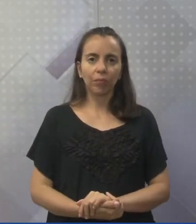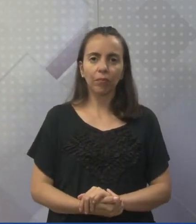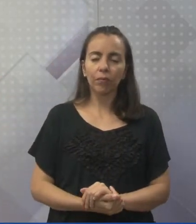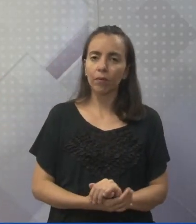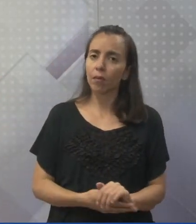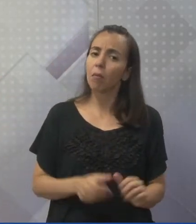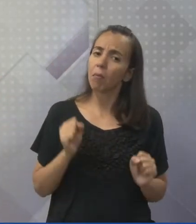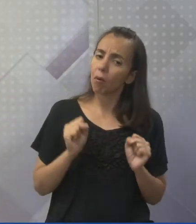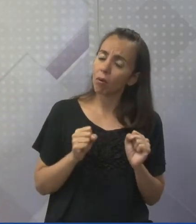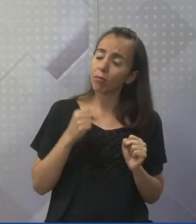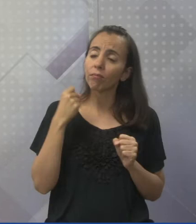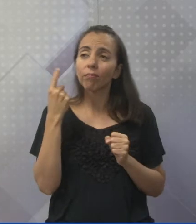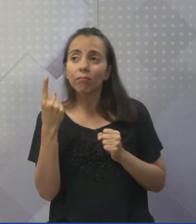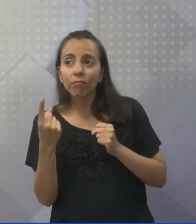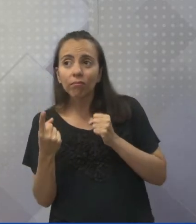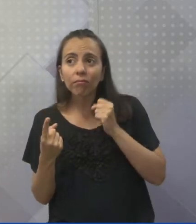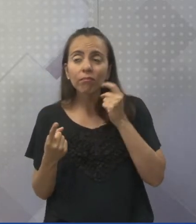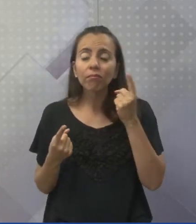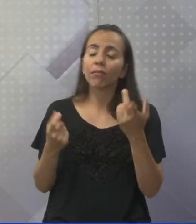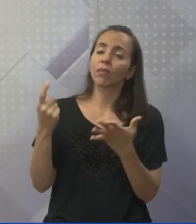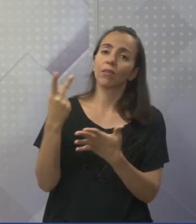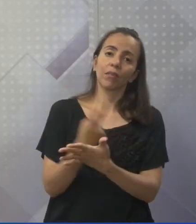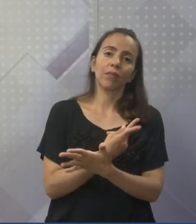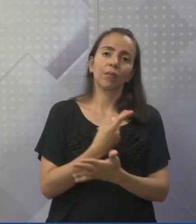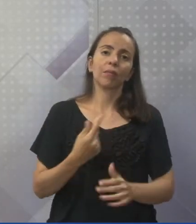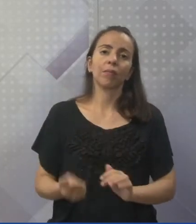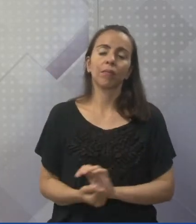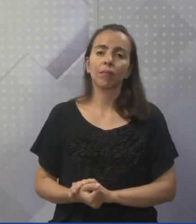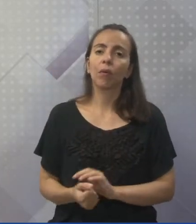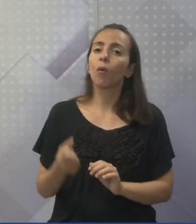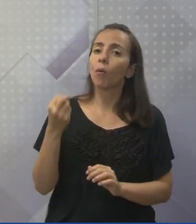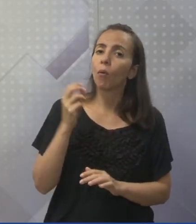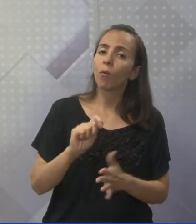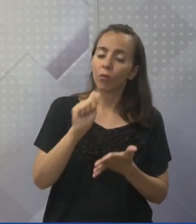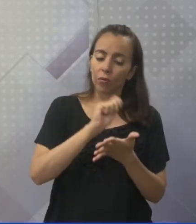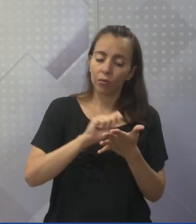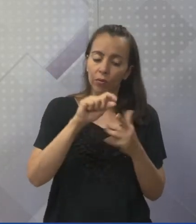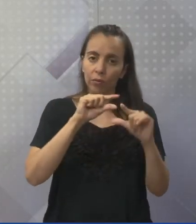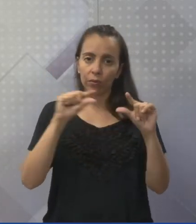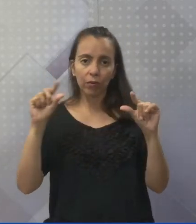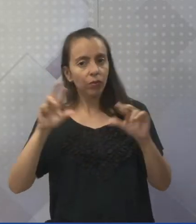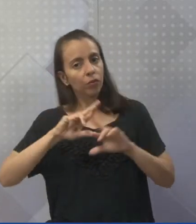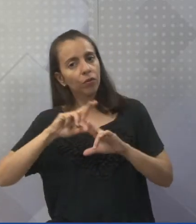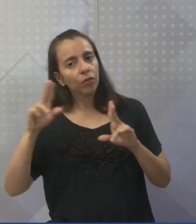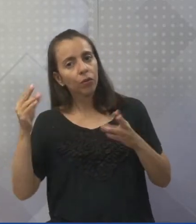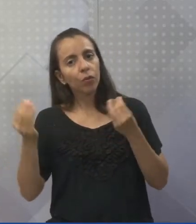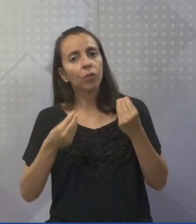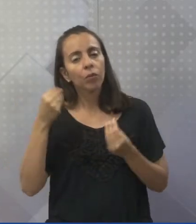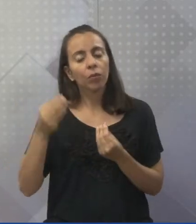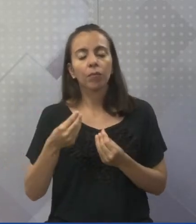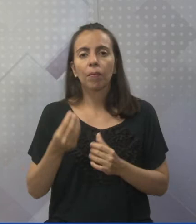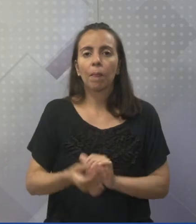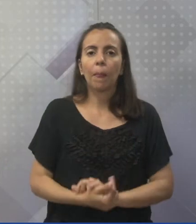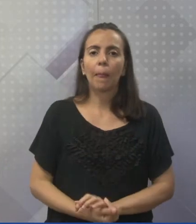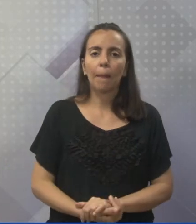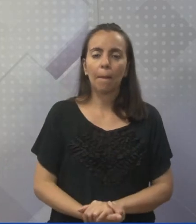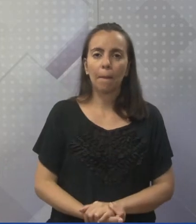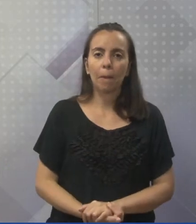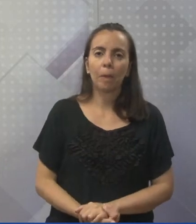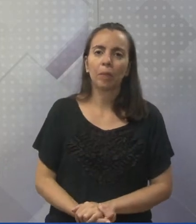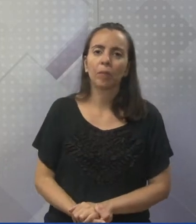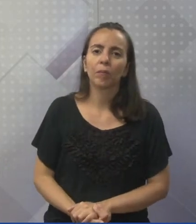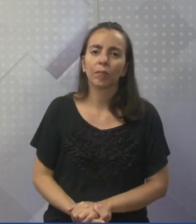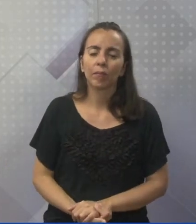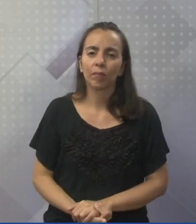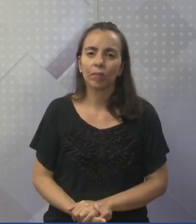uma situação hipotética. Eu poderia escrever essa frase de outra maneira, né? If she had a sister